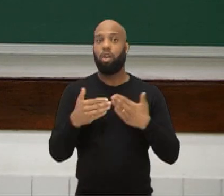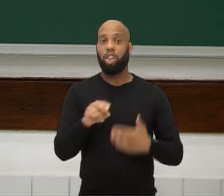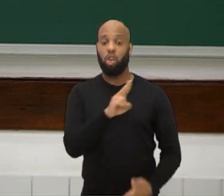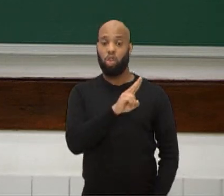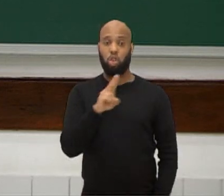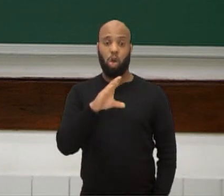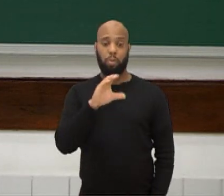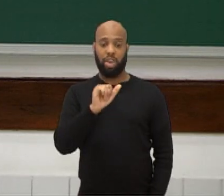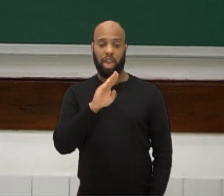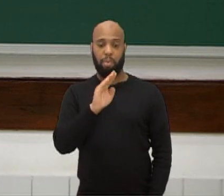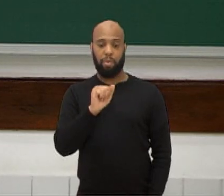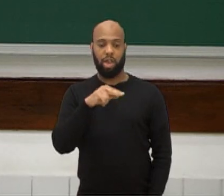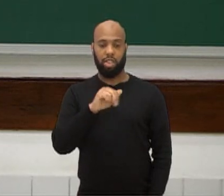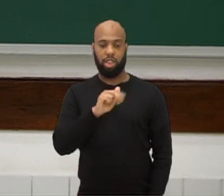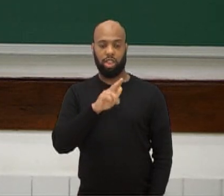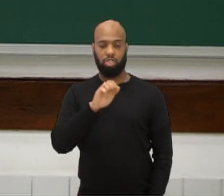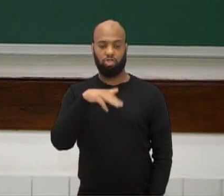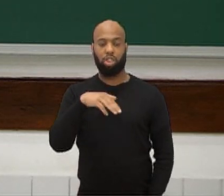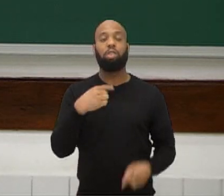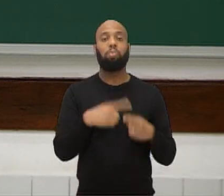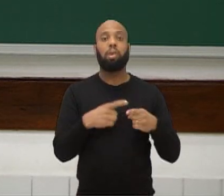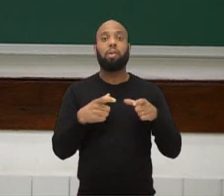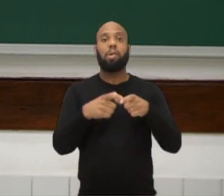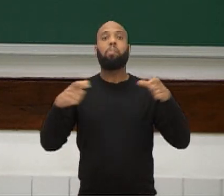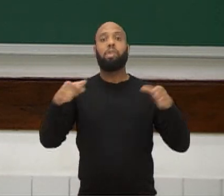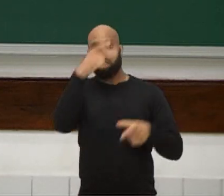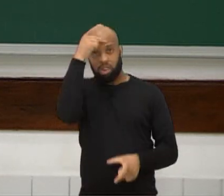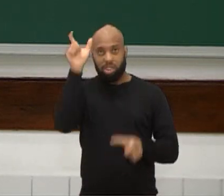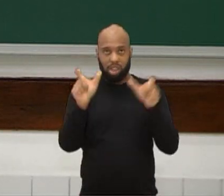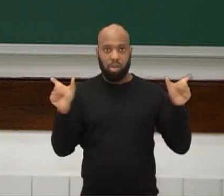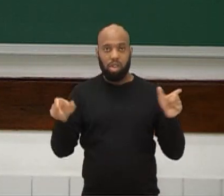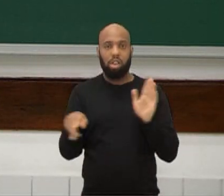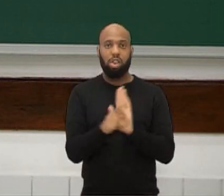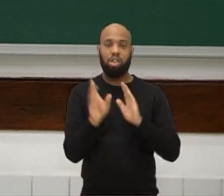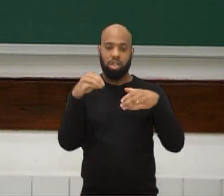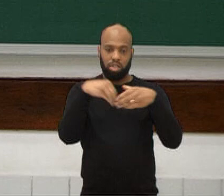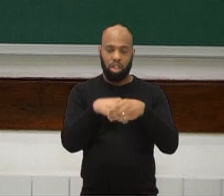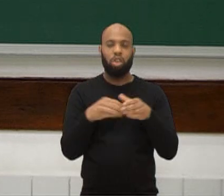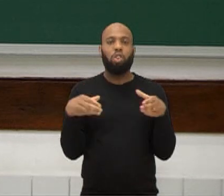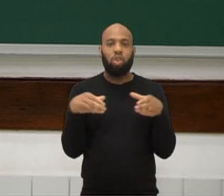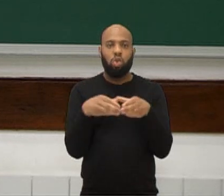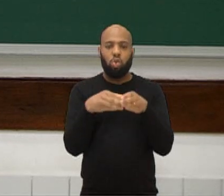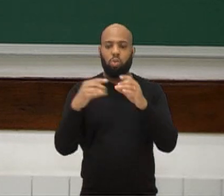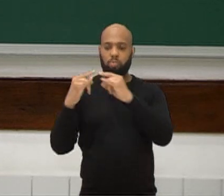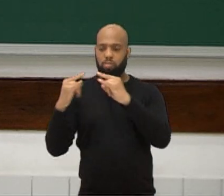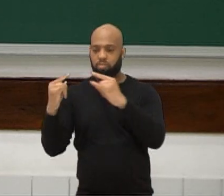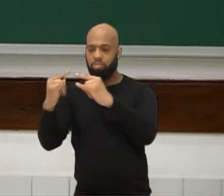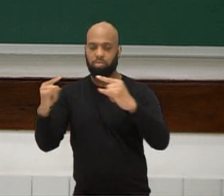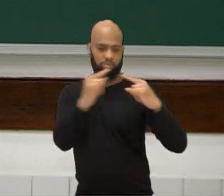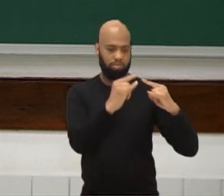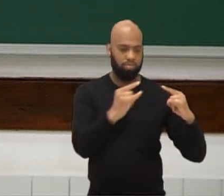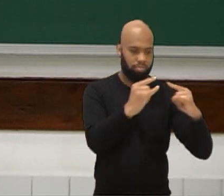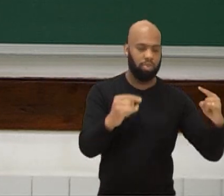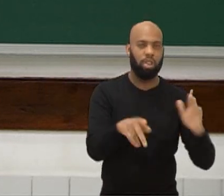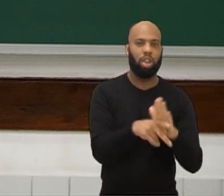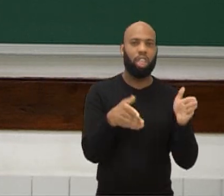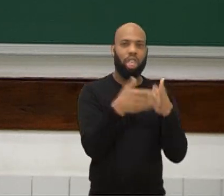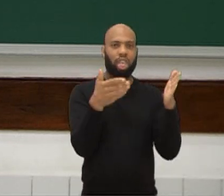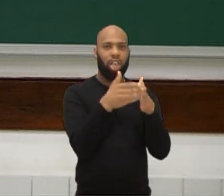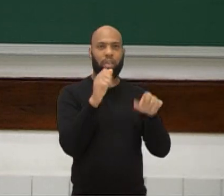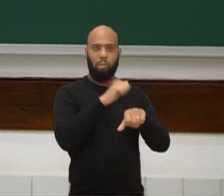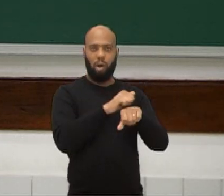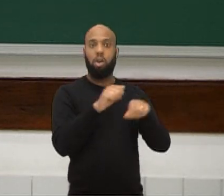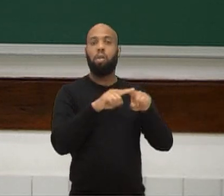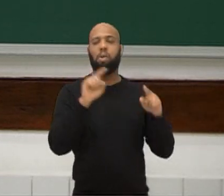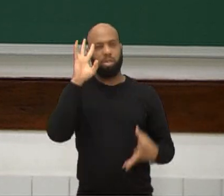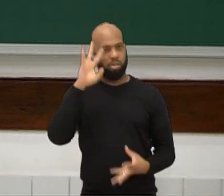revolta é cabanagem, porque a maioria das pessoas eram do grupo que estava ali passando naquela situação de miséria. Mas